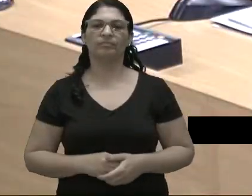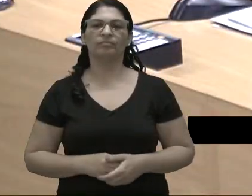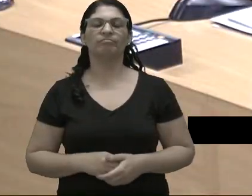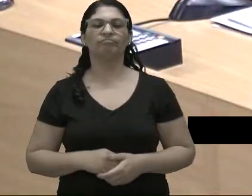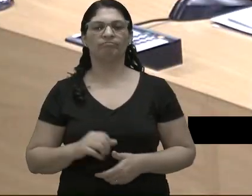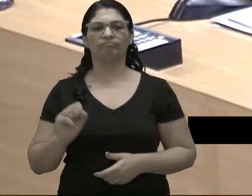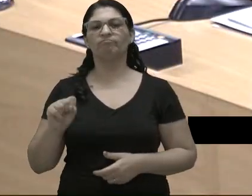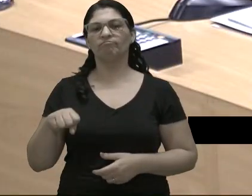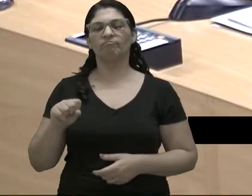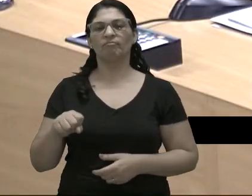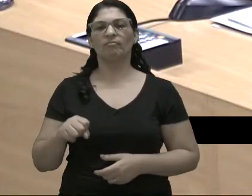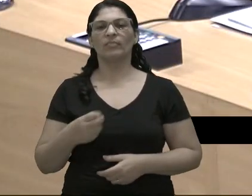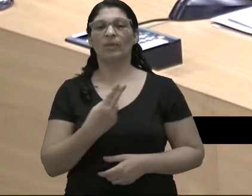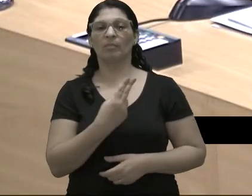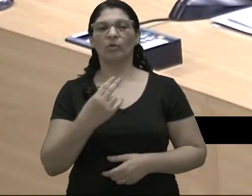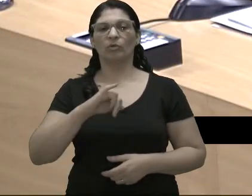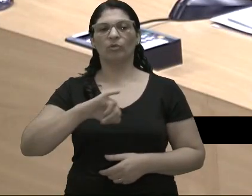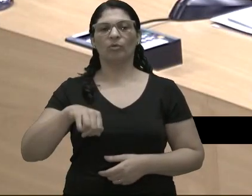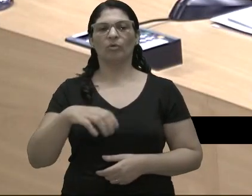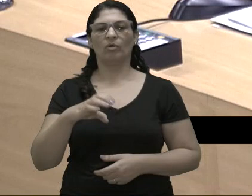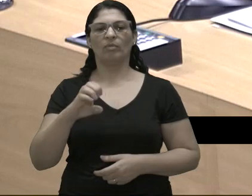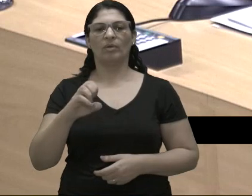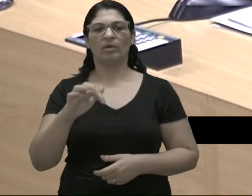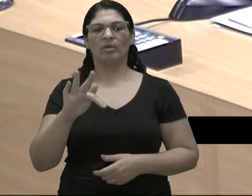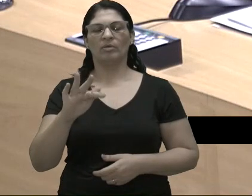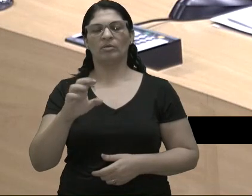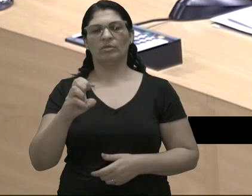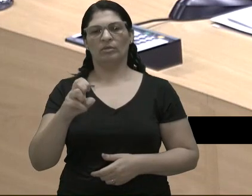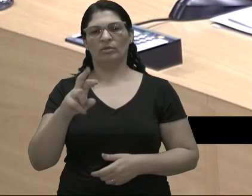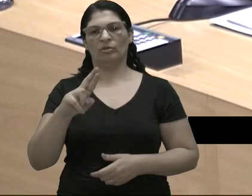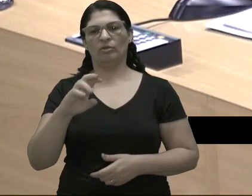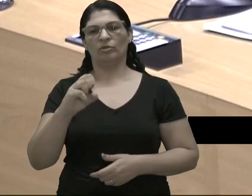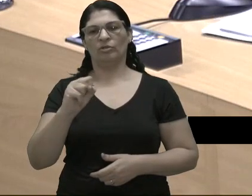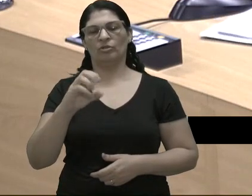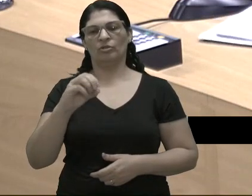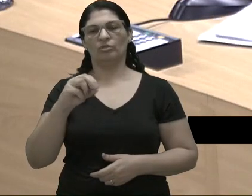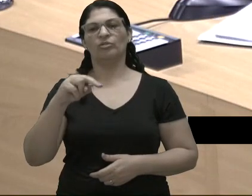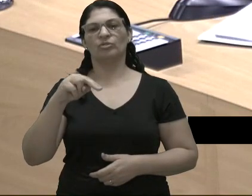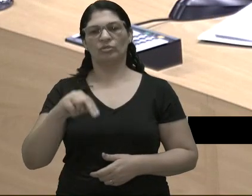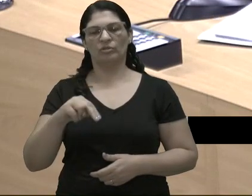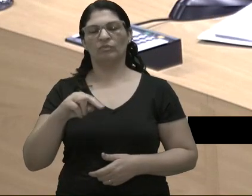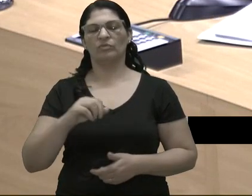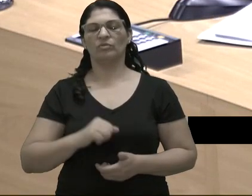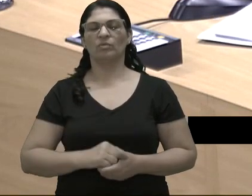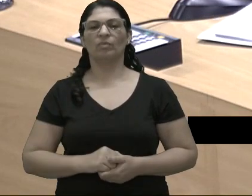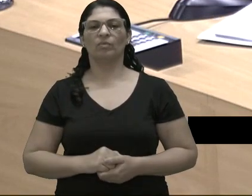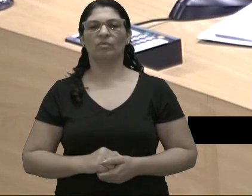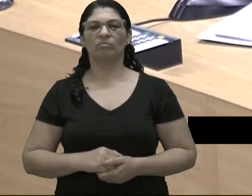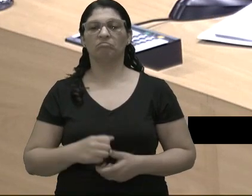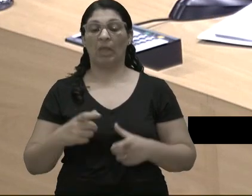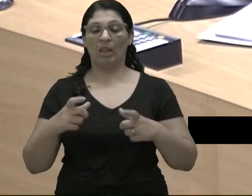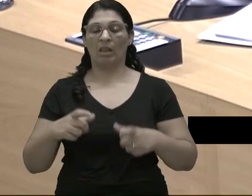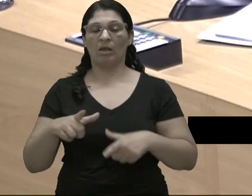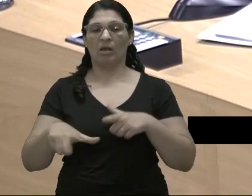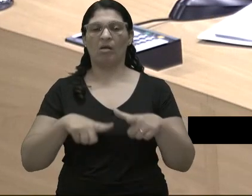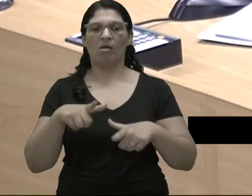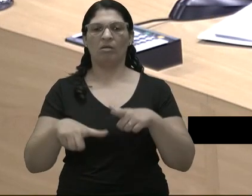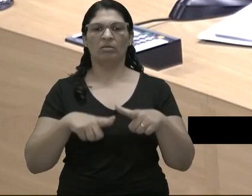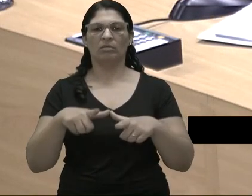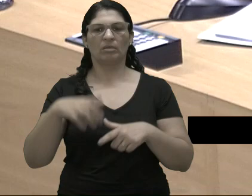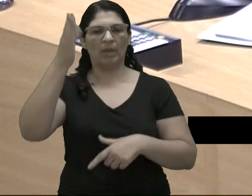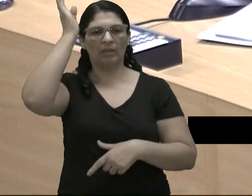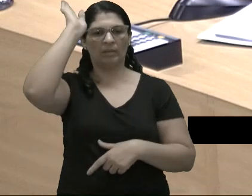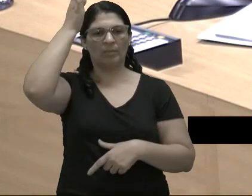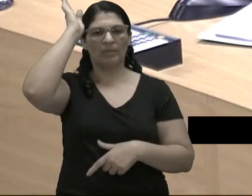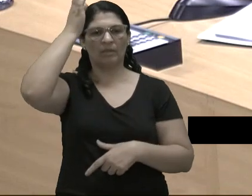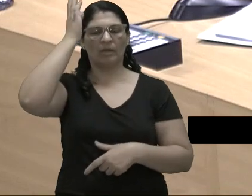Sim, meu nome é Jefferson Douglas Soares Pereira Ribeiro Leal, local de trabalho Taubaté.